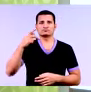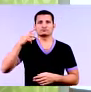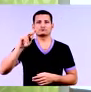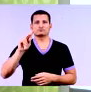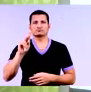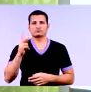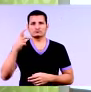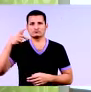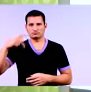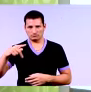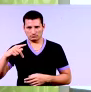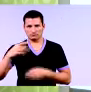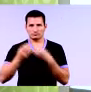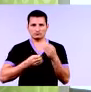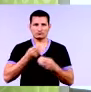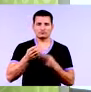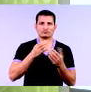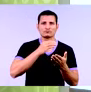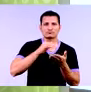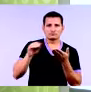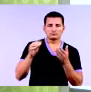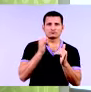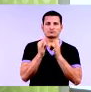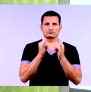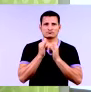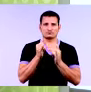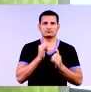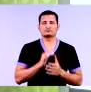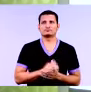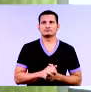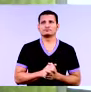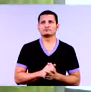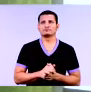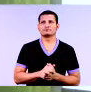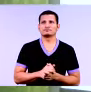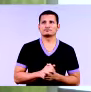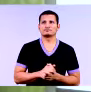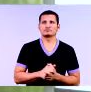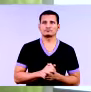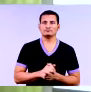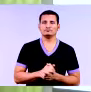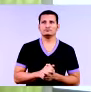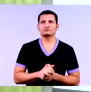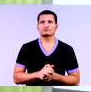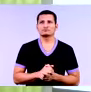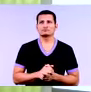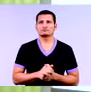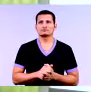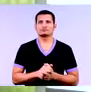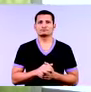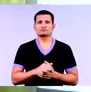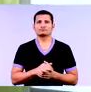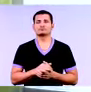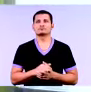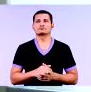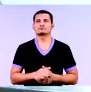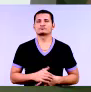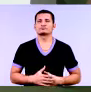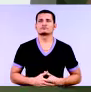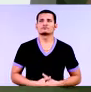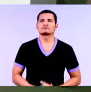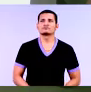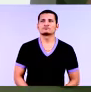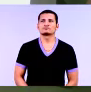PHP, com o envio de informações. No nosso último ponto, nós vimos o seguinte. Vamos ao